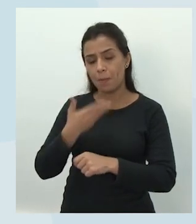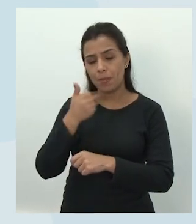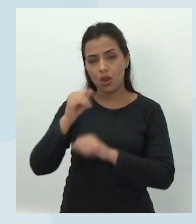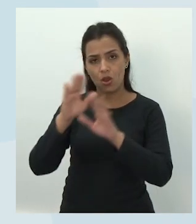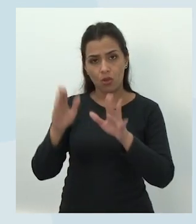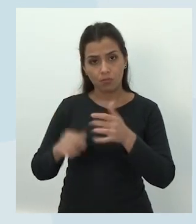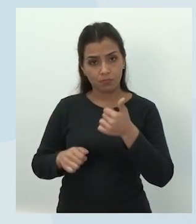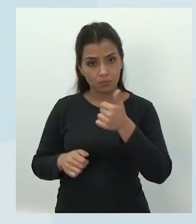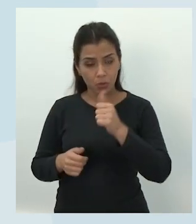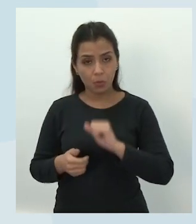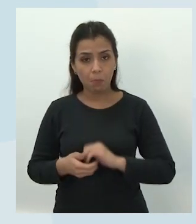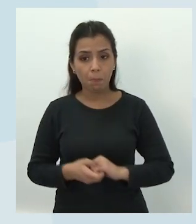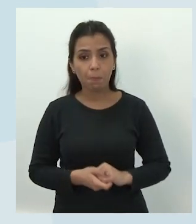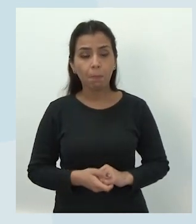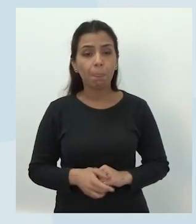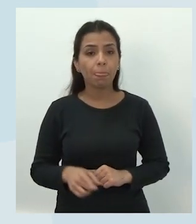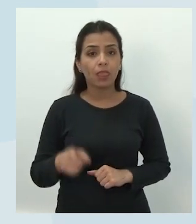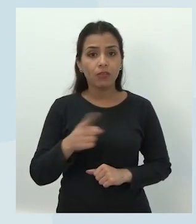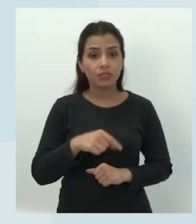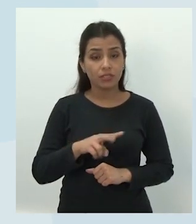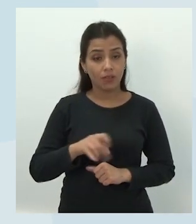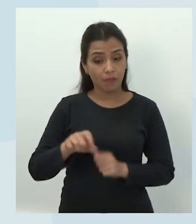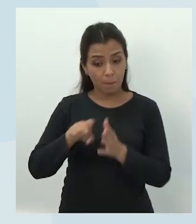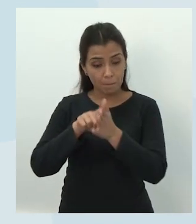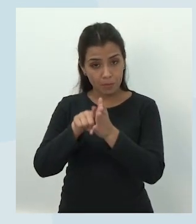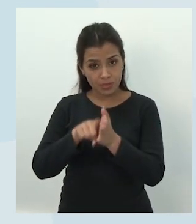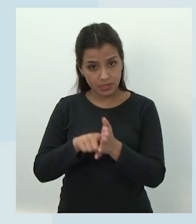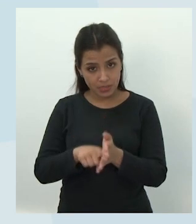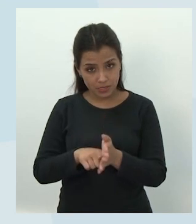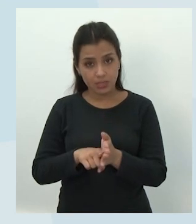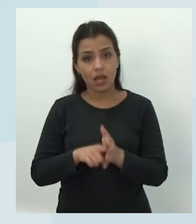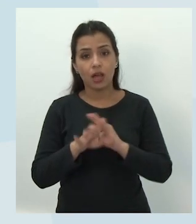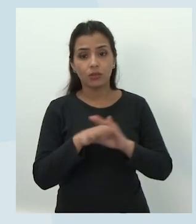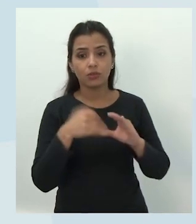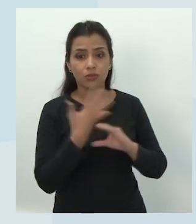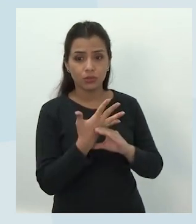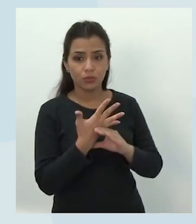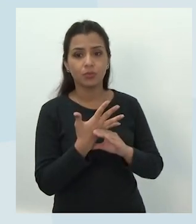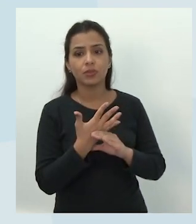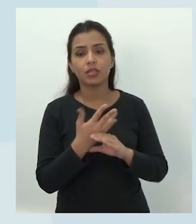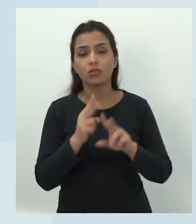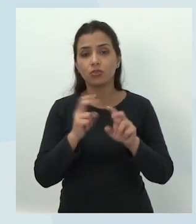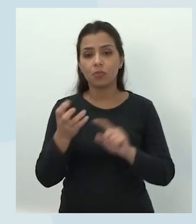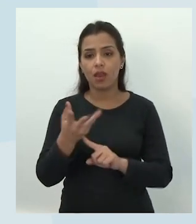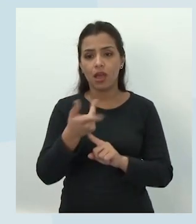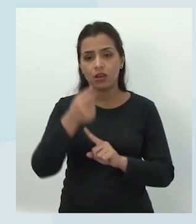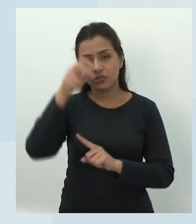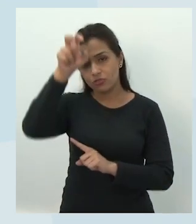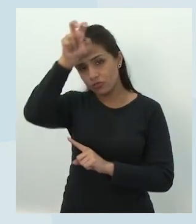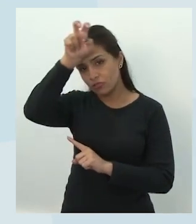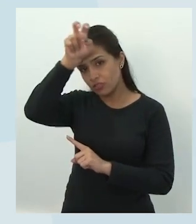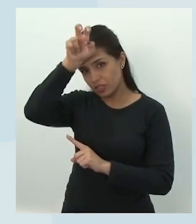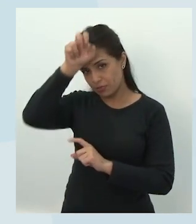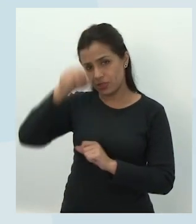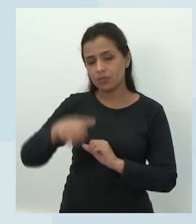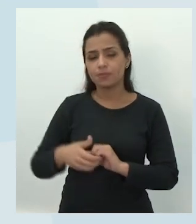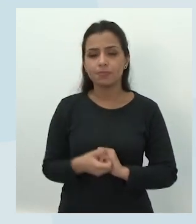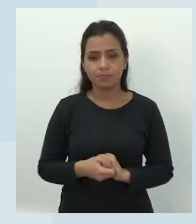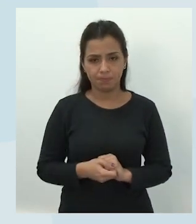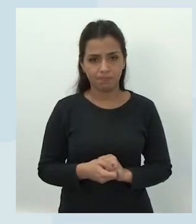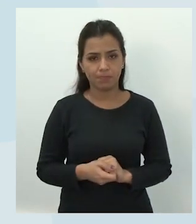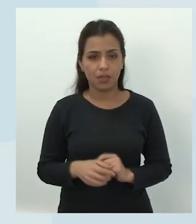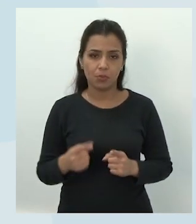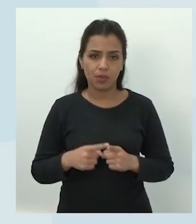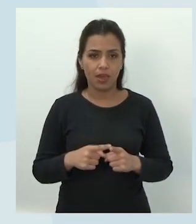bom? Então, ó, vocês vão pesquisar aí, lá no YouTube, arte egípcia. Vai aparecer lá um vídeo só falando sobre arte egípcia,